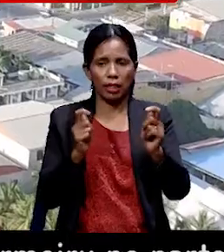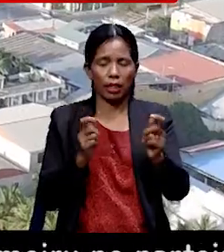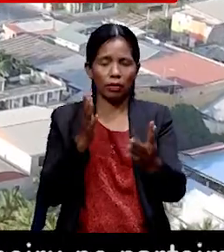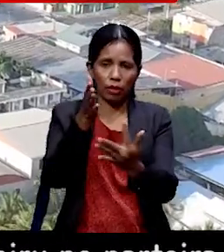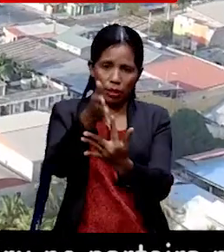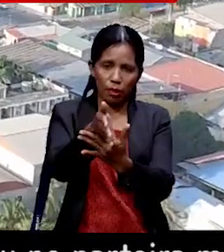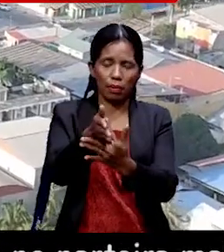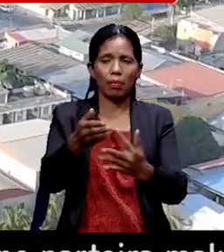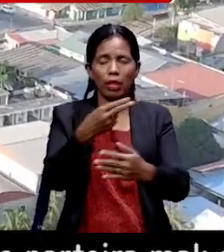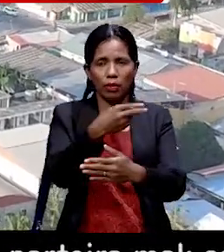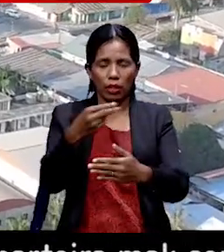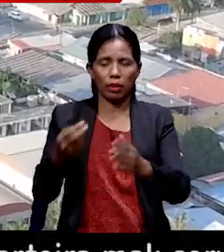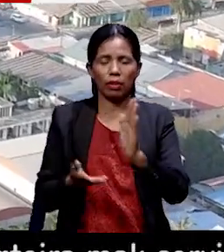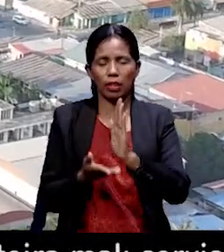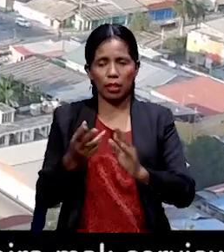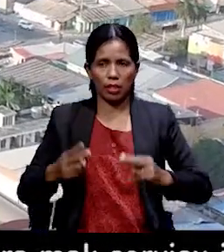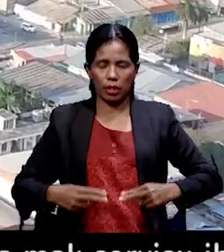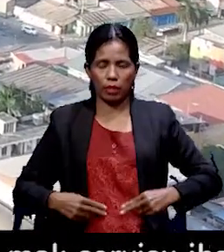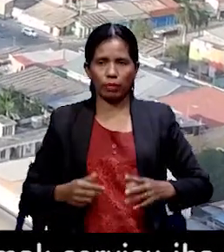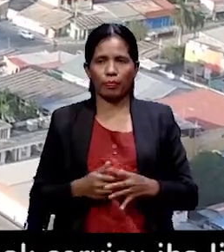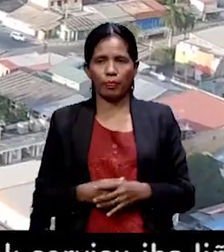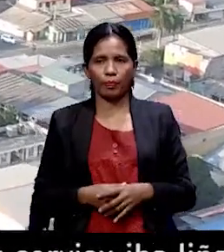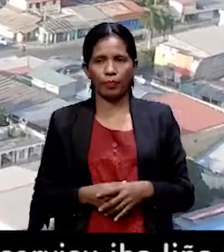Agustinio da Costa, benggwina simenes, azia men.